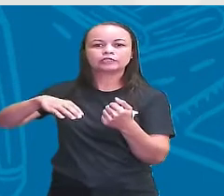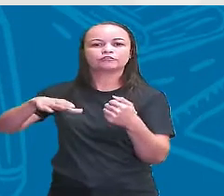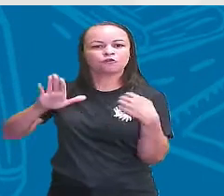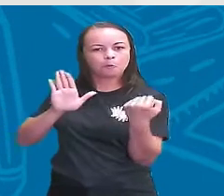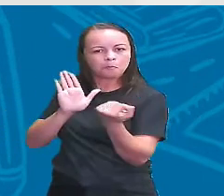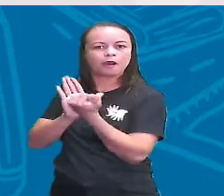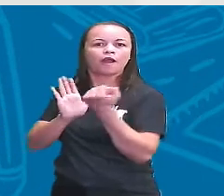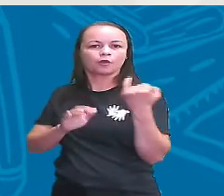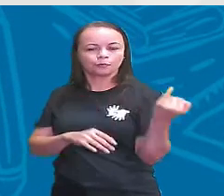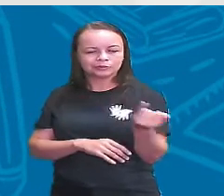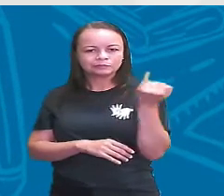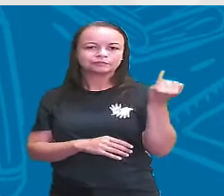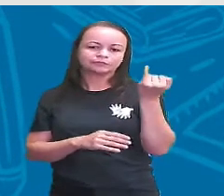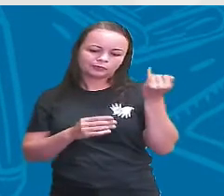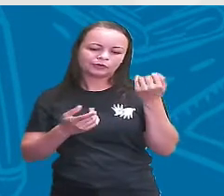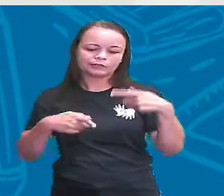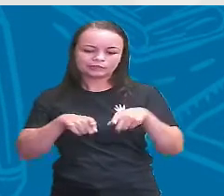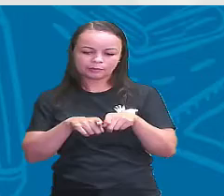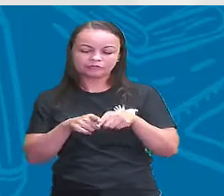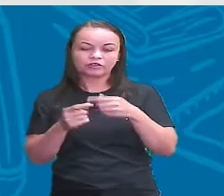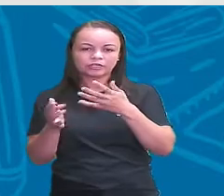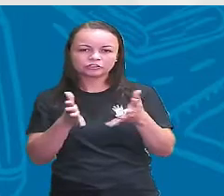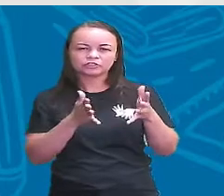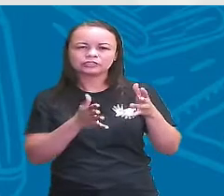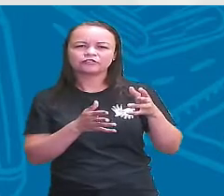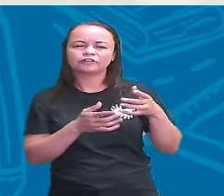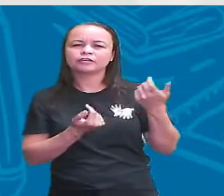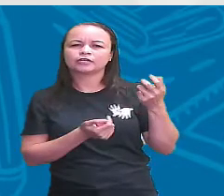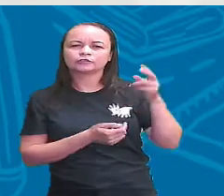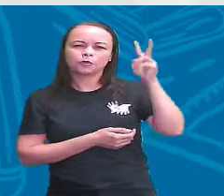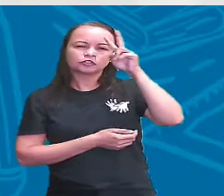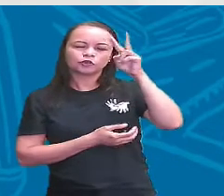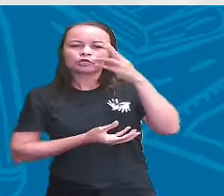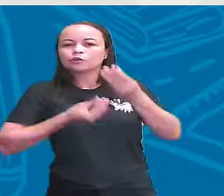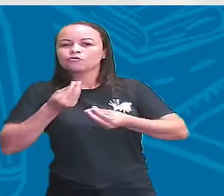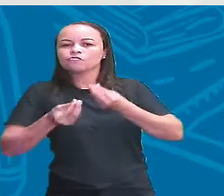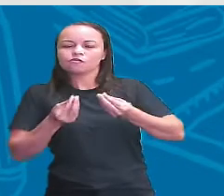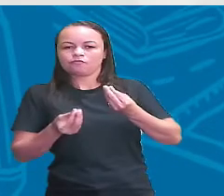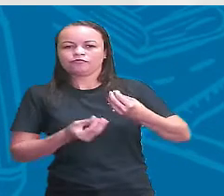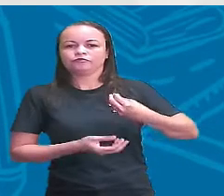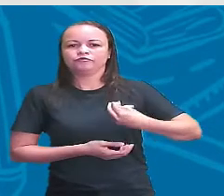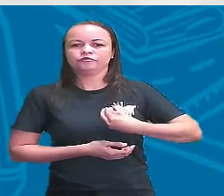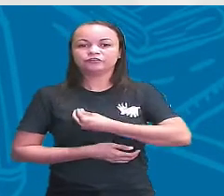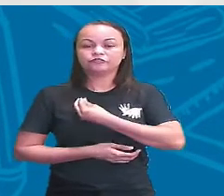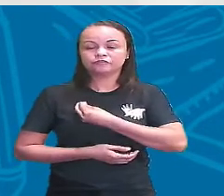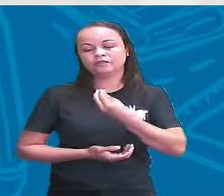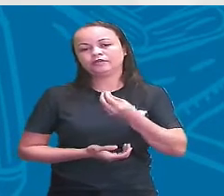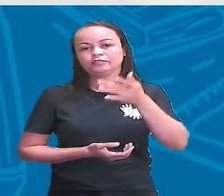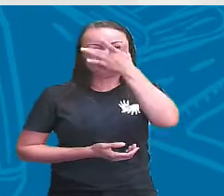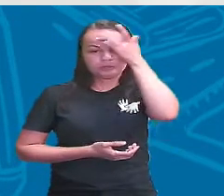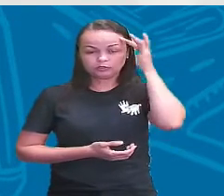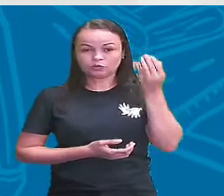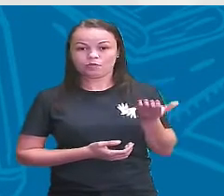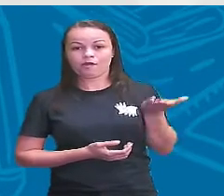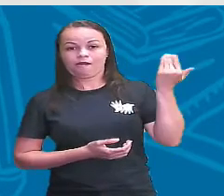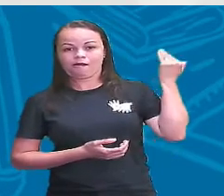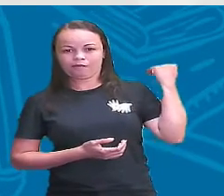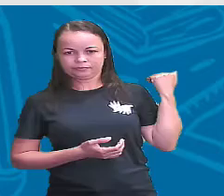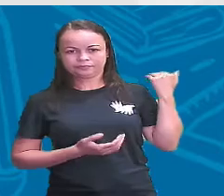pinturas, foi que a gente teve acesso à história de como é que viviam aqueles homens de antigamente, tá? E